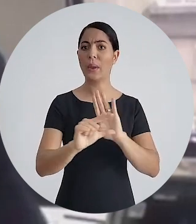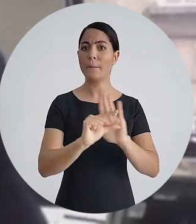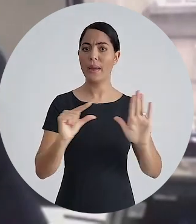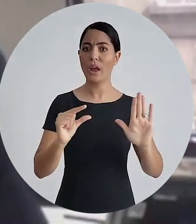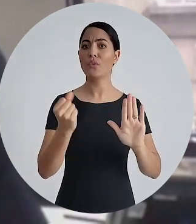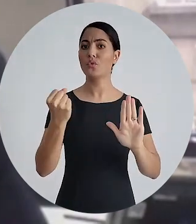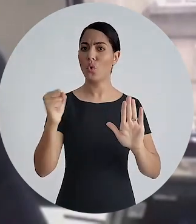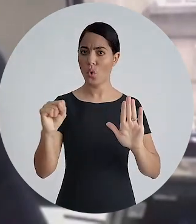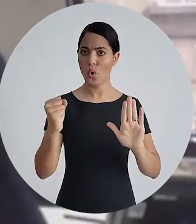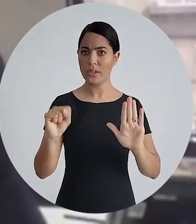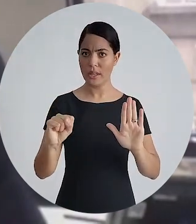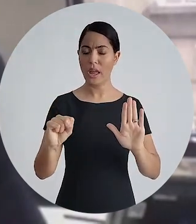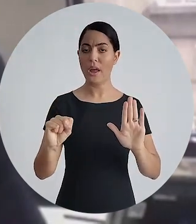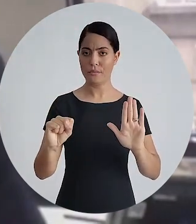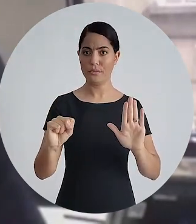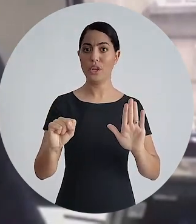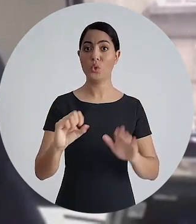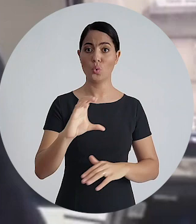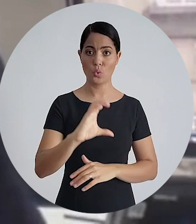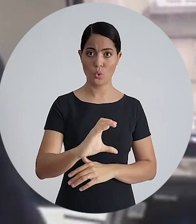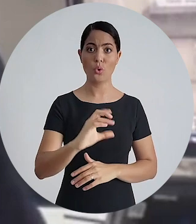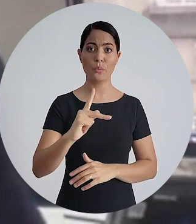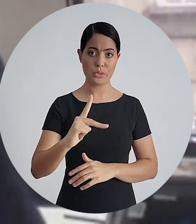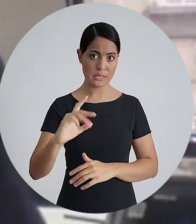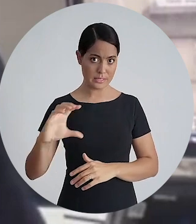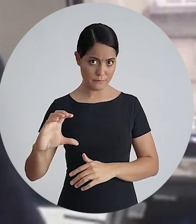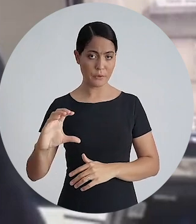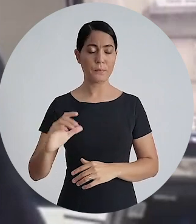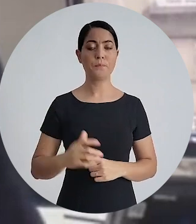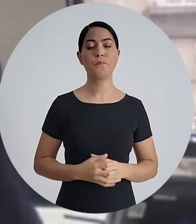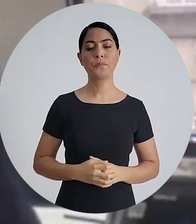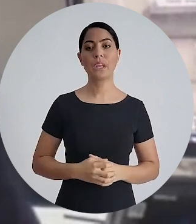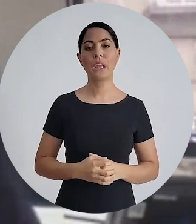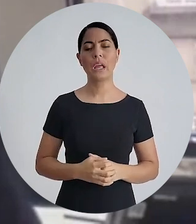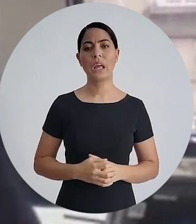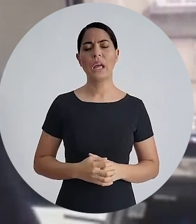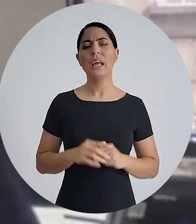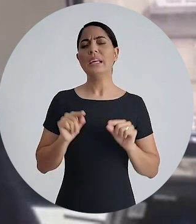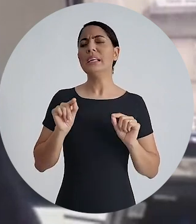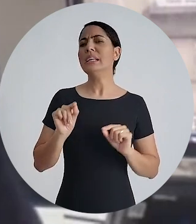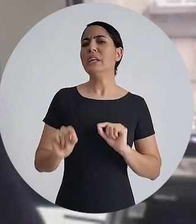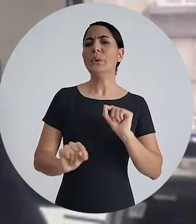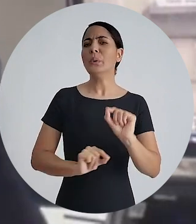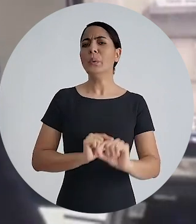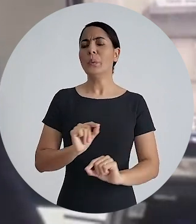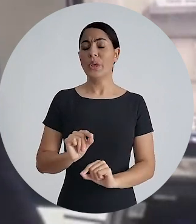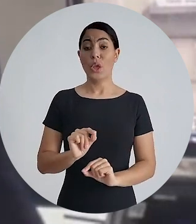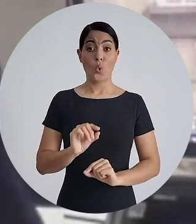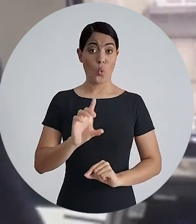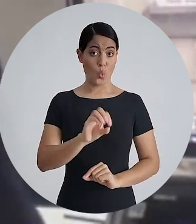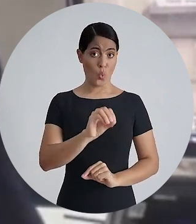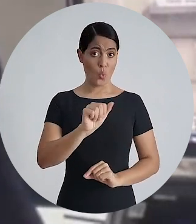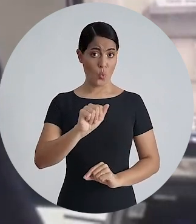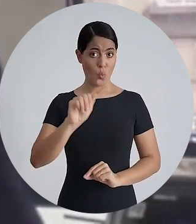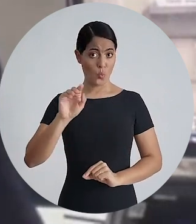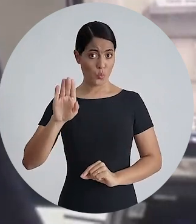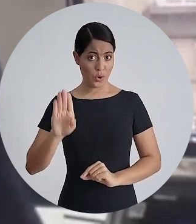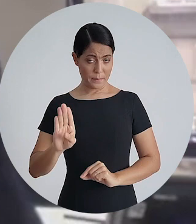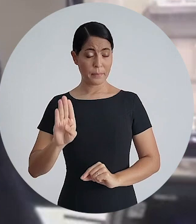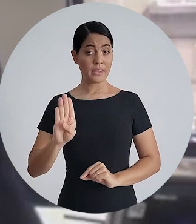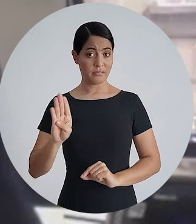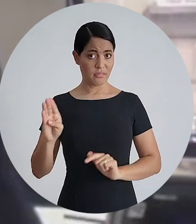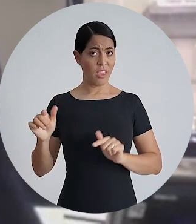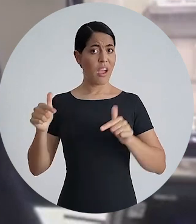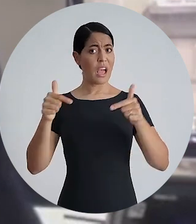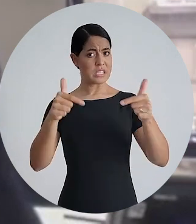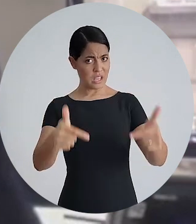artigo 85, parágrafo 8º do novo Código de Processo Civil. As ações que a Ordem dos Advogados